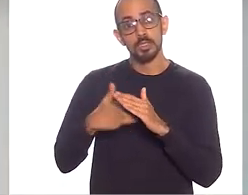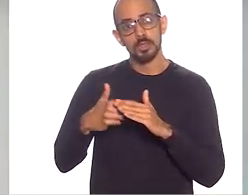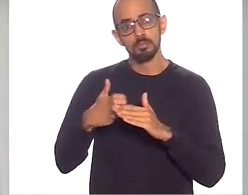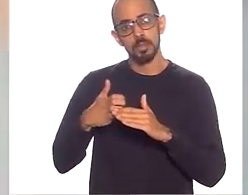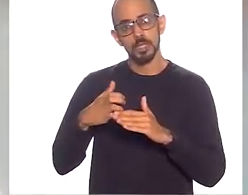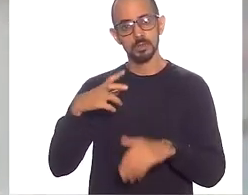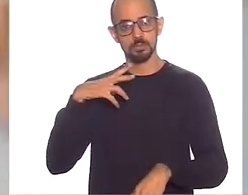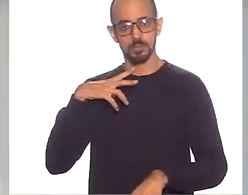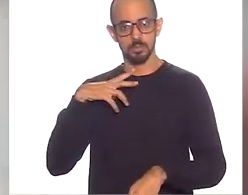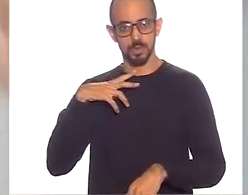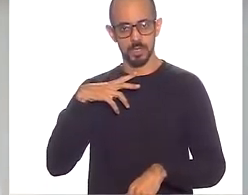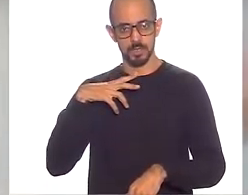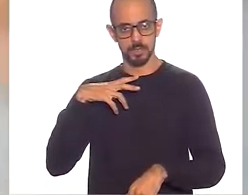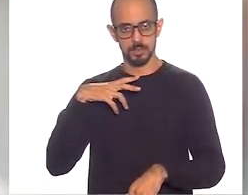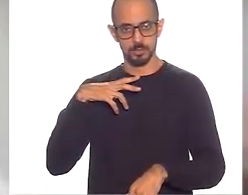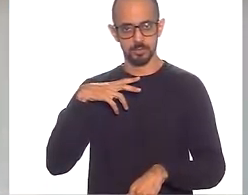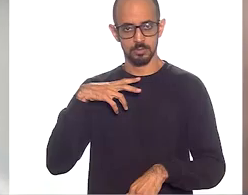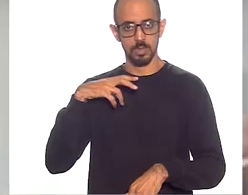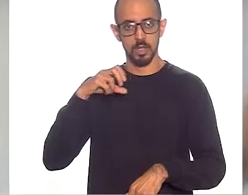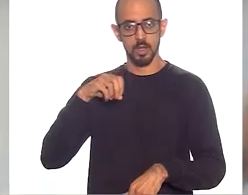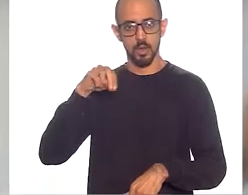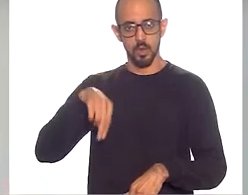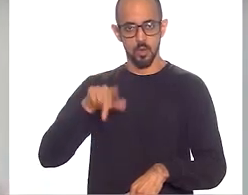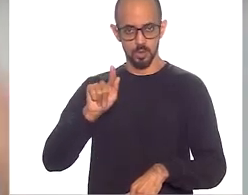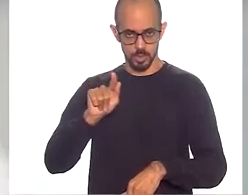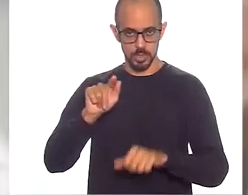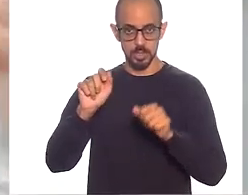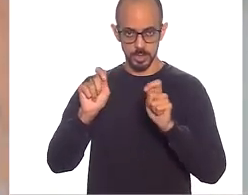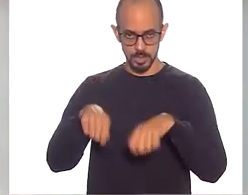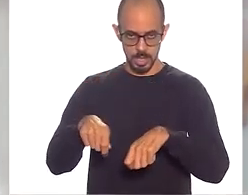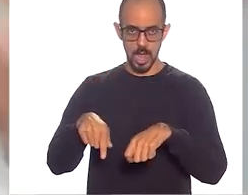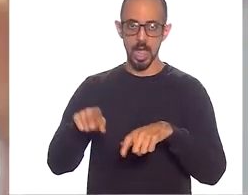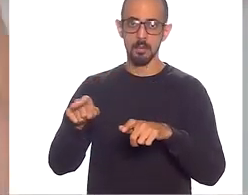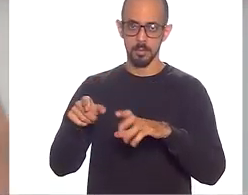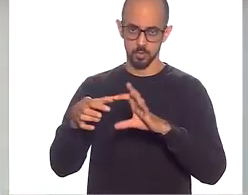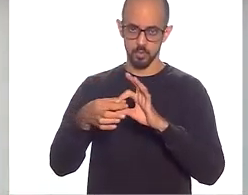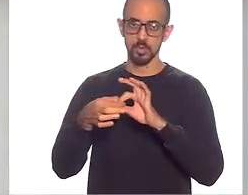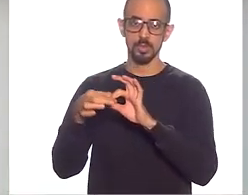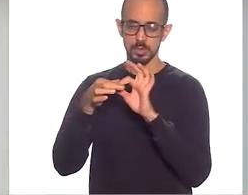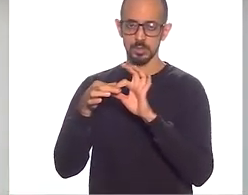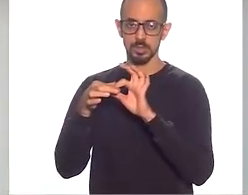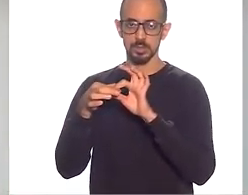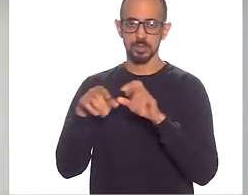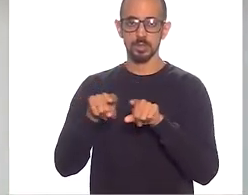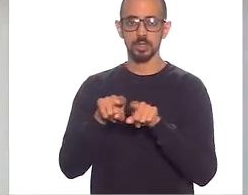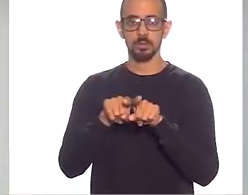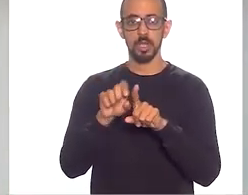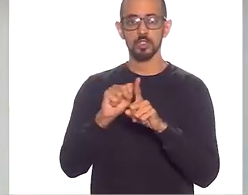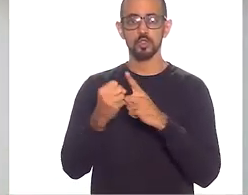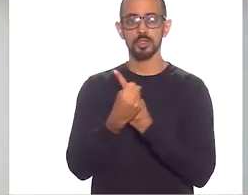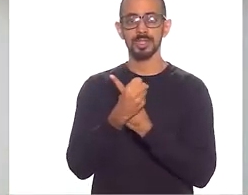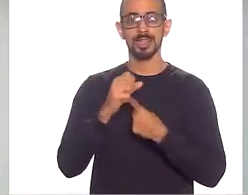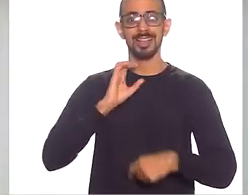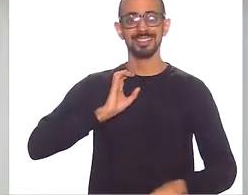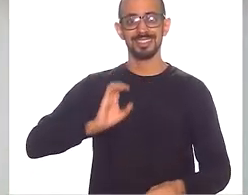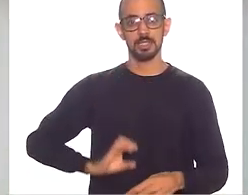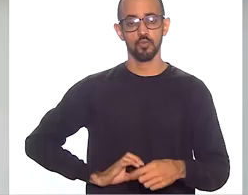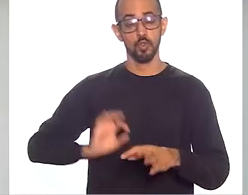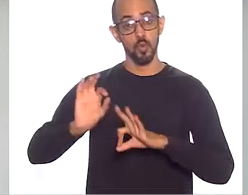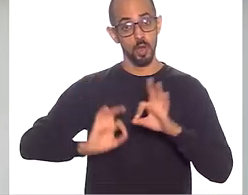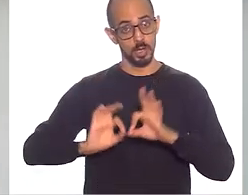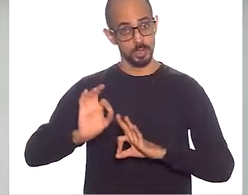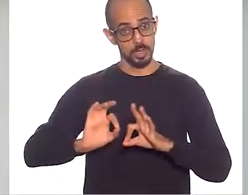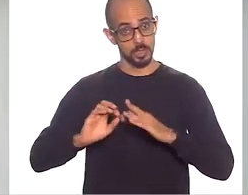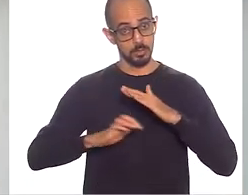não governamentais que podem fazer essa coisa acontecer, podem unir, podem ser o veículo de união dessas pontes, a sociedade